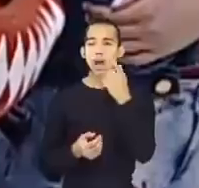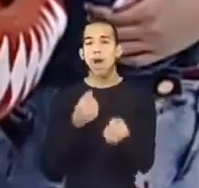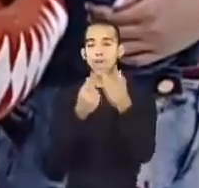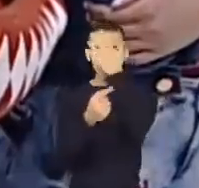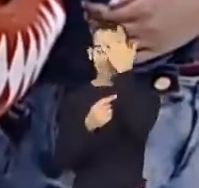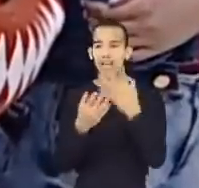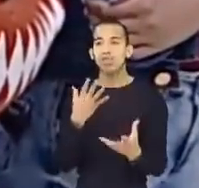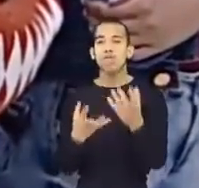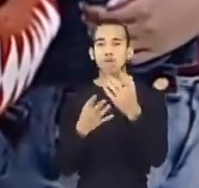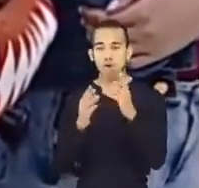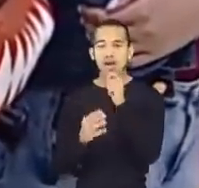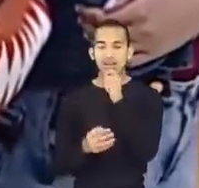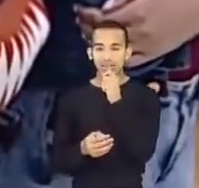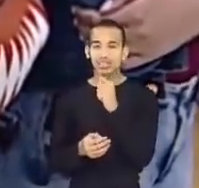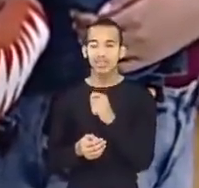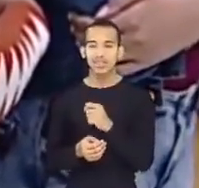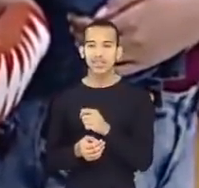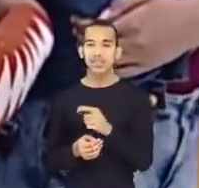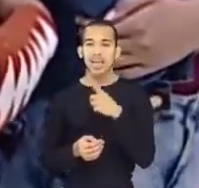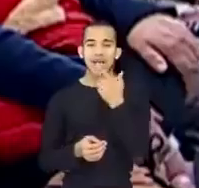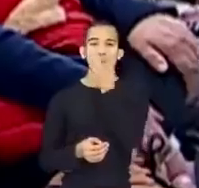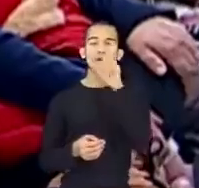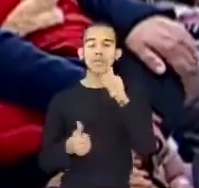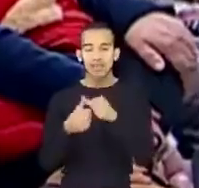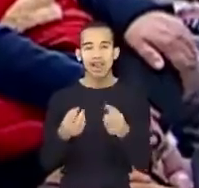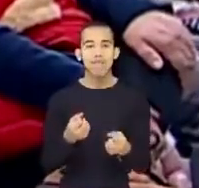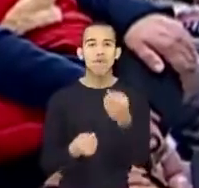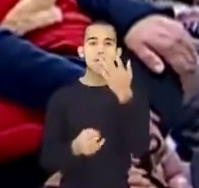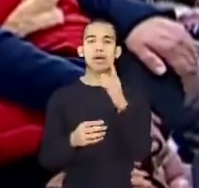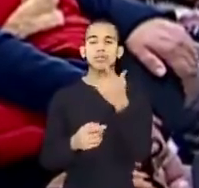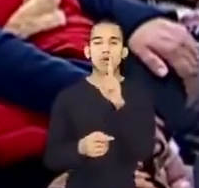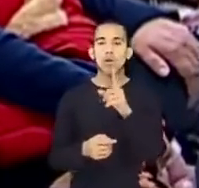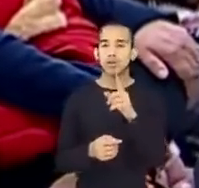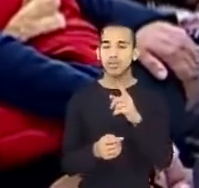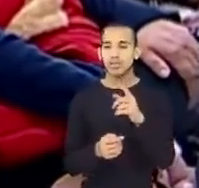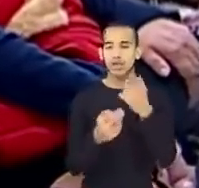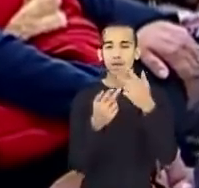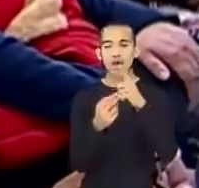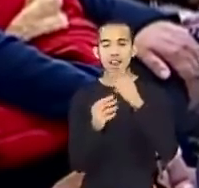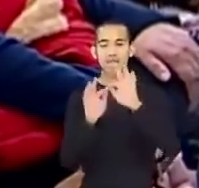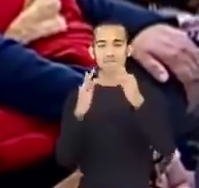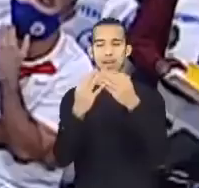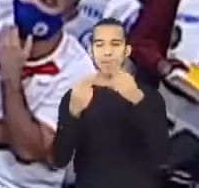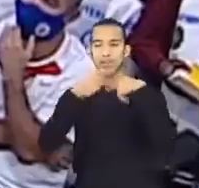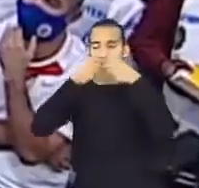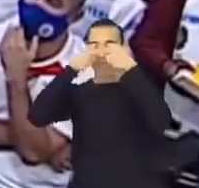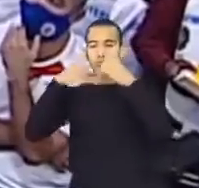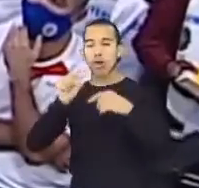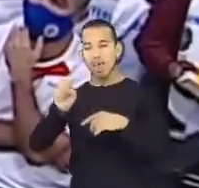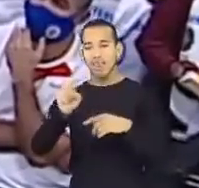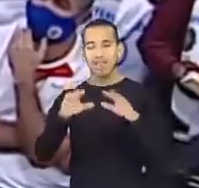ainda. Outros já estão na fumaça. E outros, como aquela família chorando agora há pouco